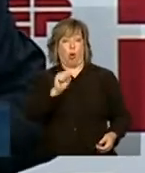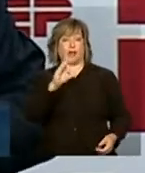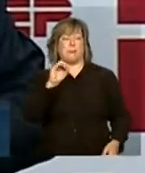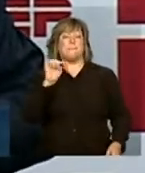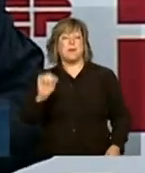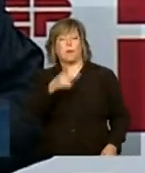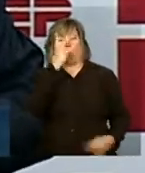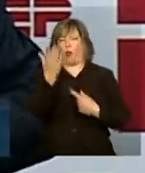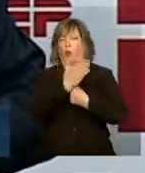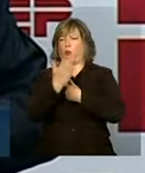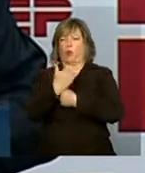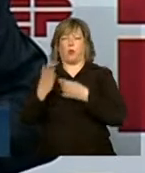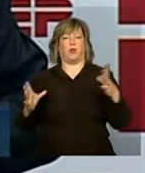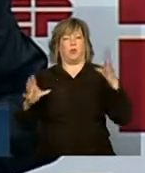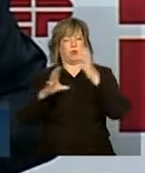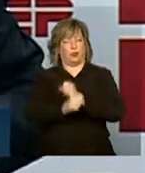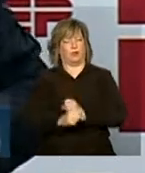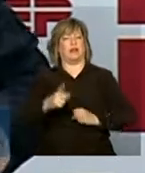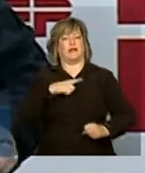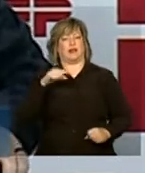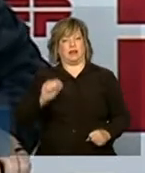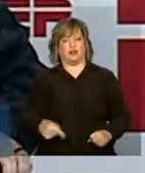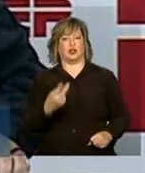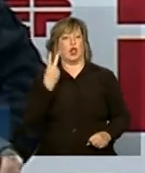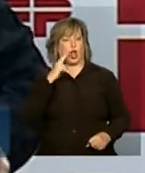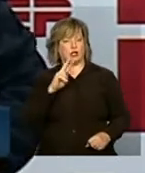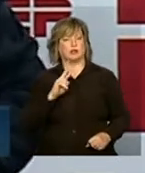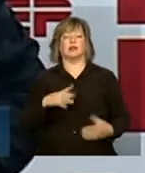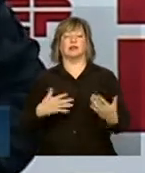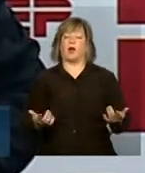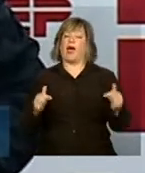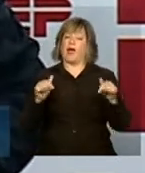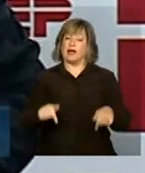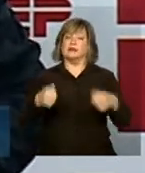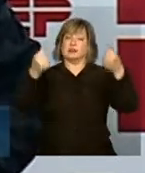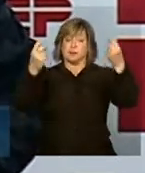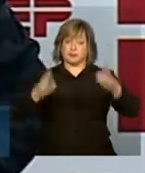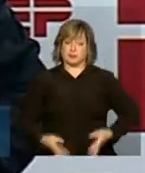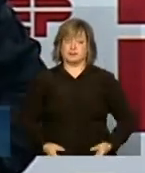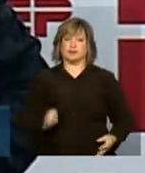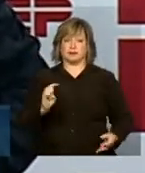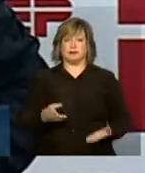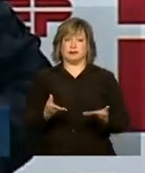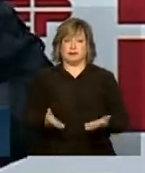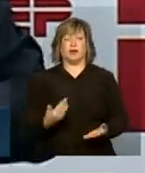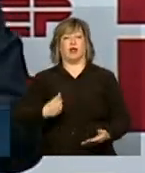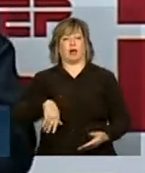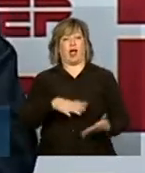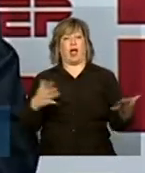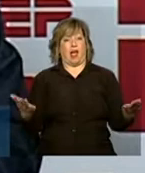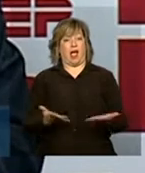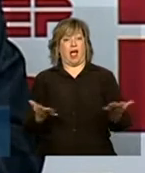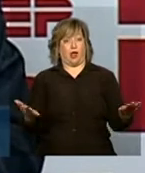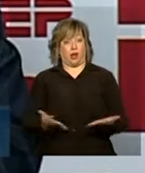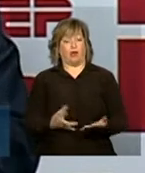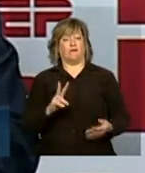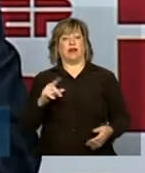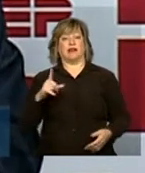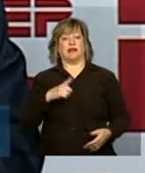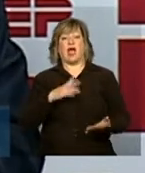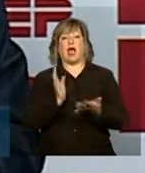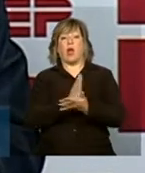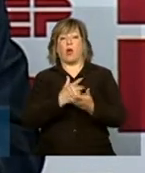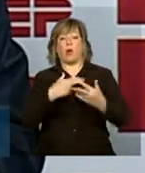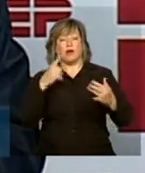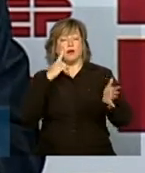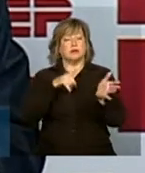mil colaboradores que nós tivemos nesses 2 dias. Então, são essas as informações. Nós agora teremos ainda algumas demandas,